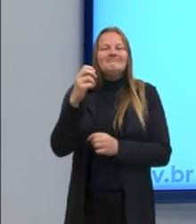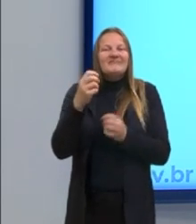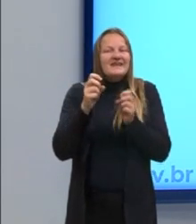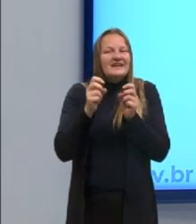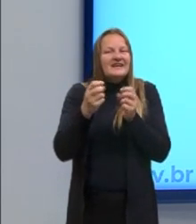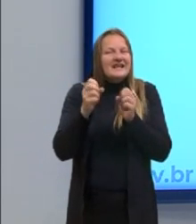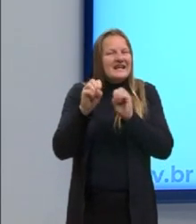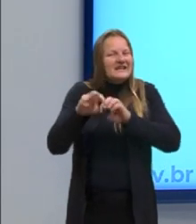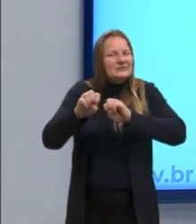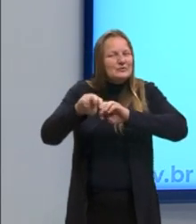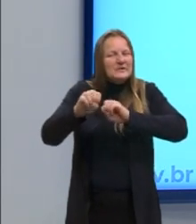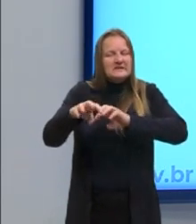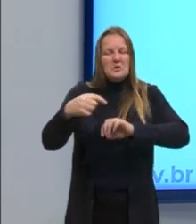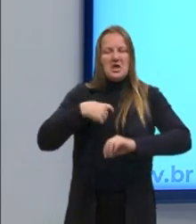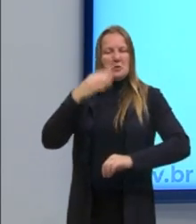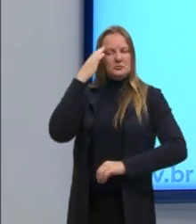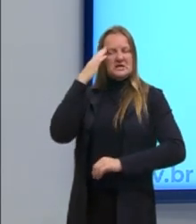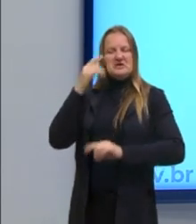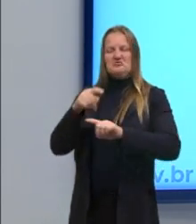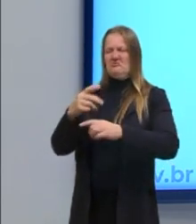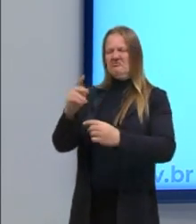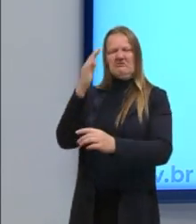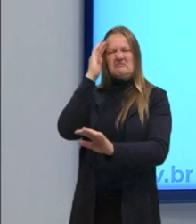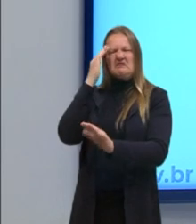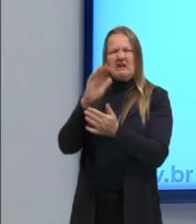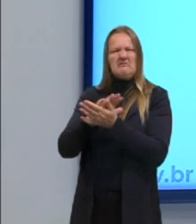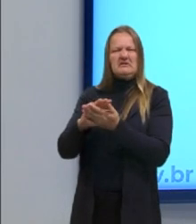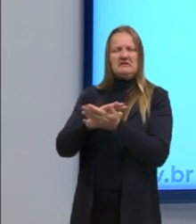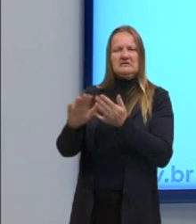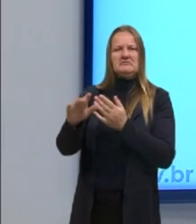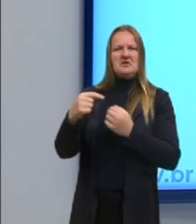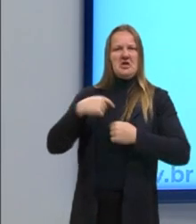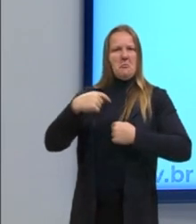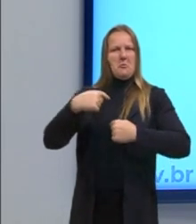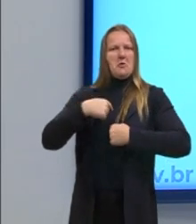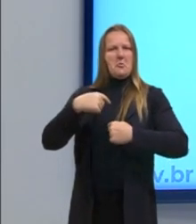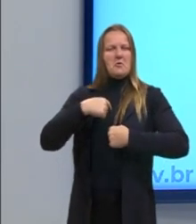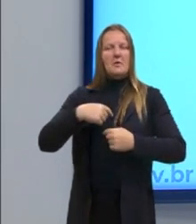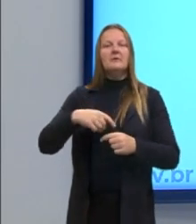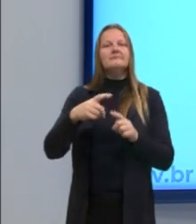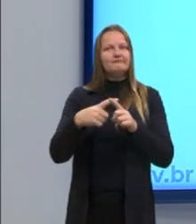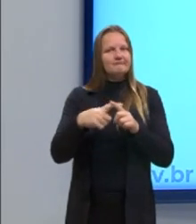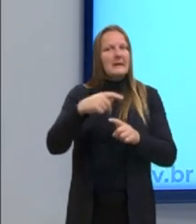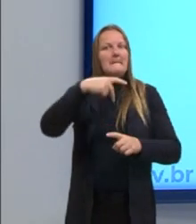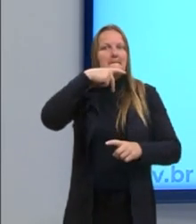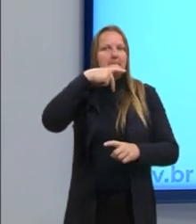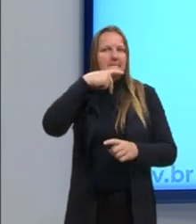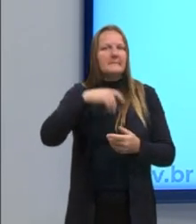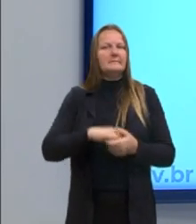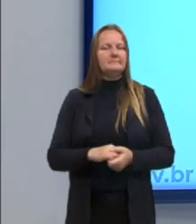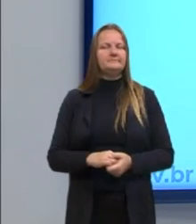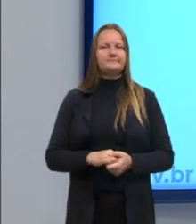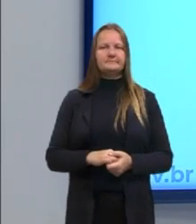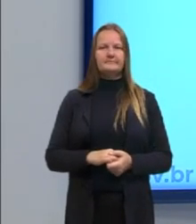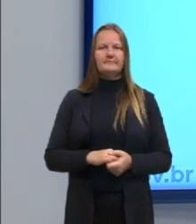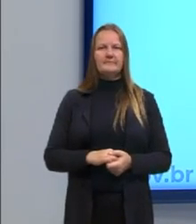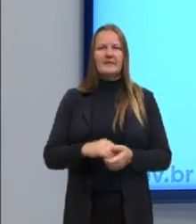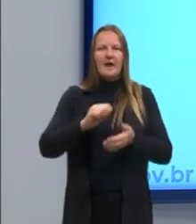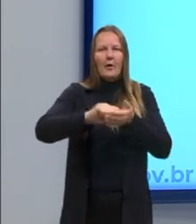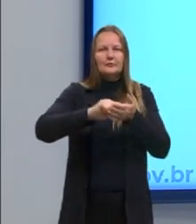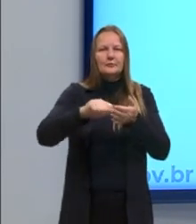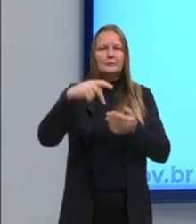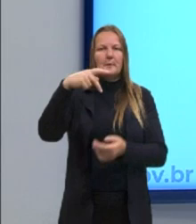sei e outro não sabe é continua nesse aspecto do platonismo certo e que isso claro essa revolução